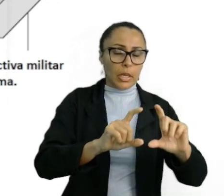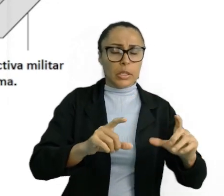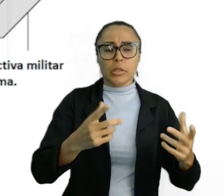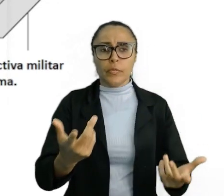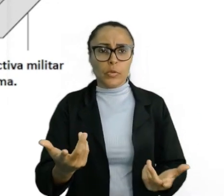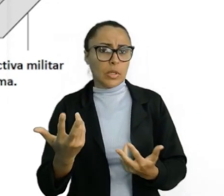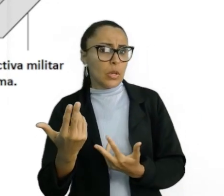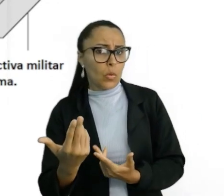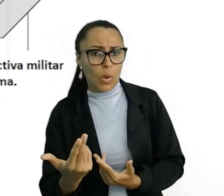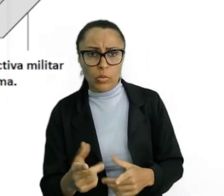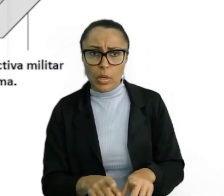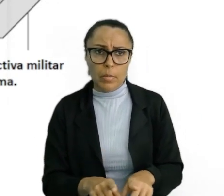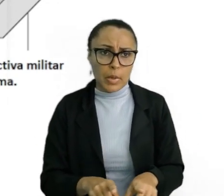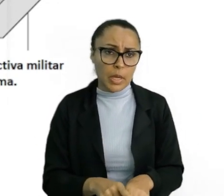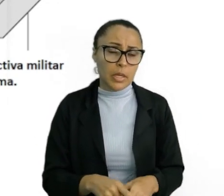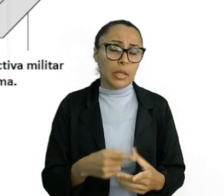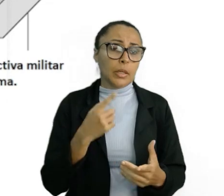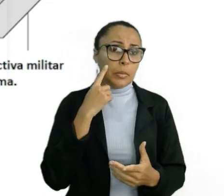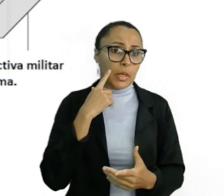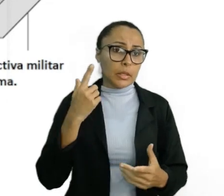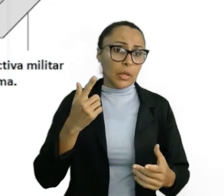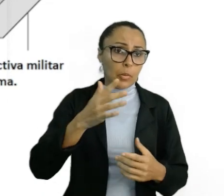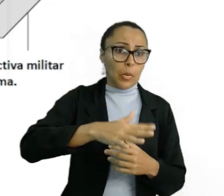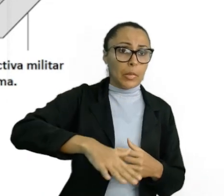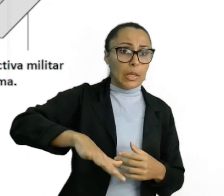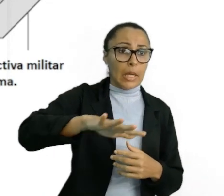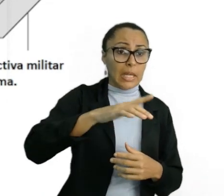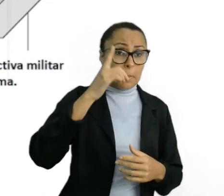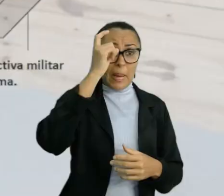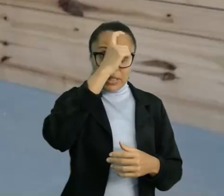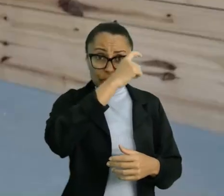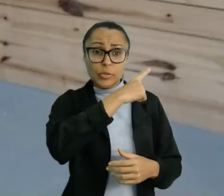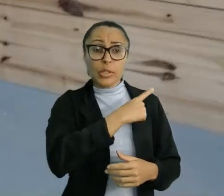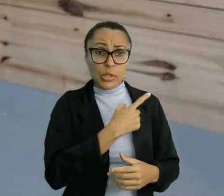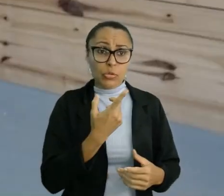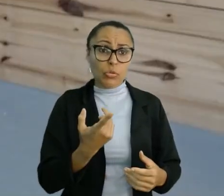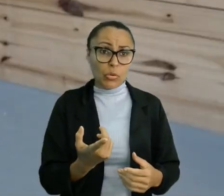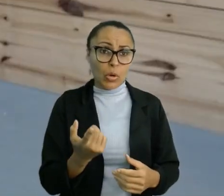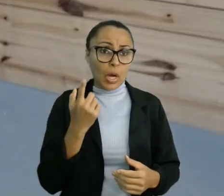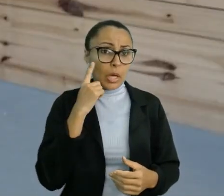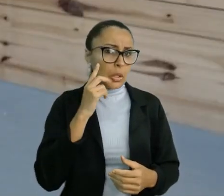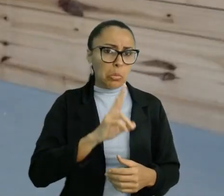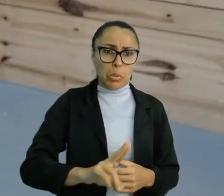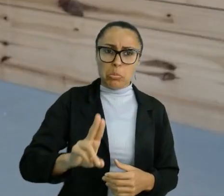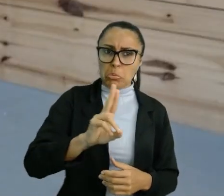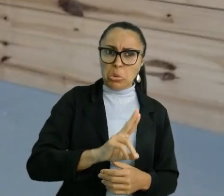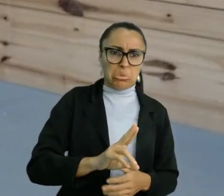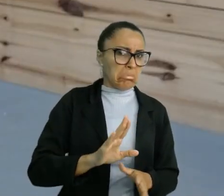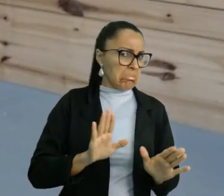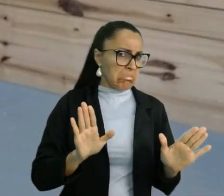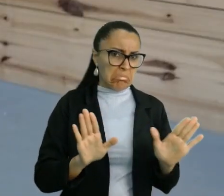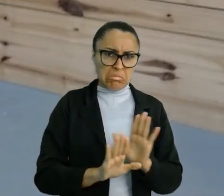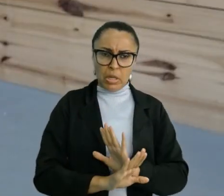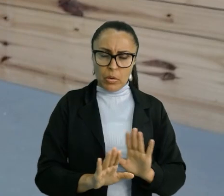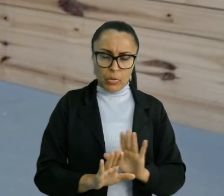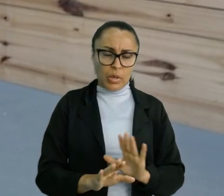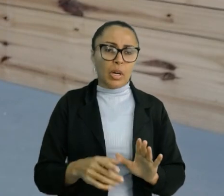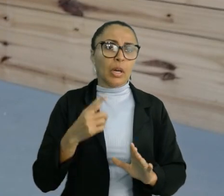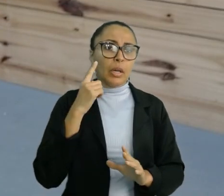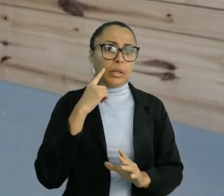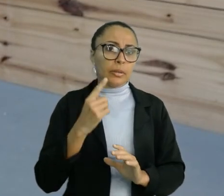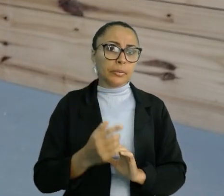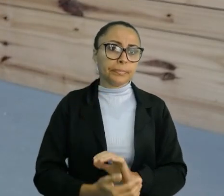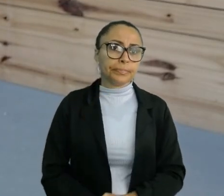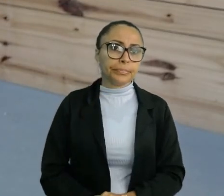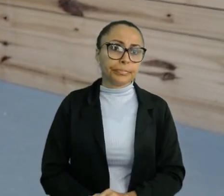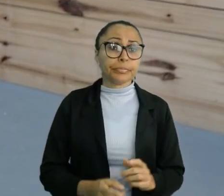coisa, né? Se bem que para o mobiliário é mais complicado, é mais difícil, não muito usual você utilizar esse tipo de perspectiva.